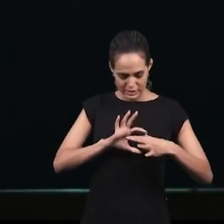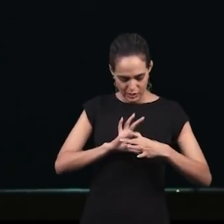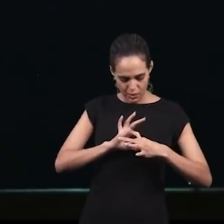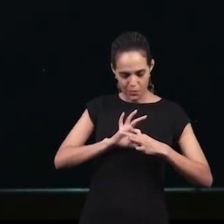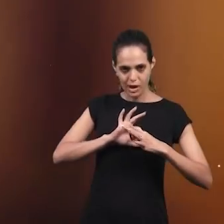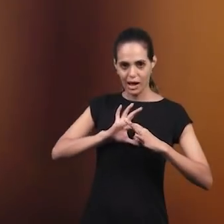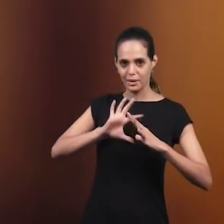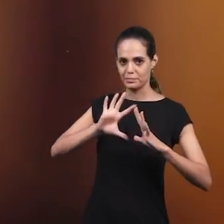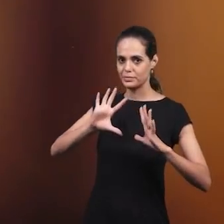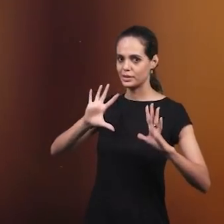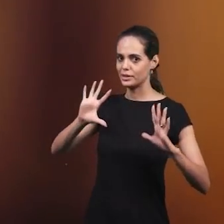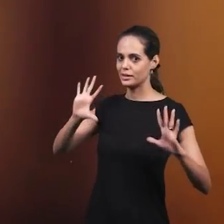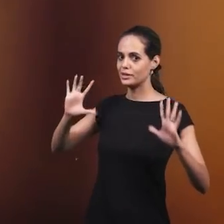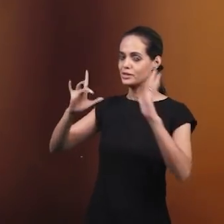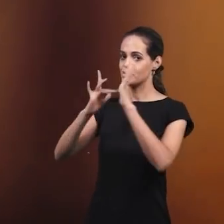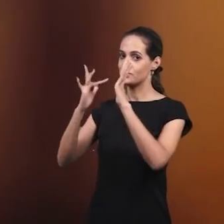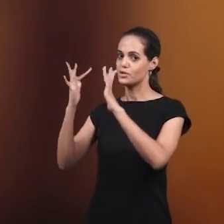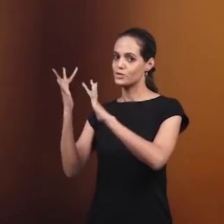abrires